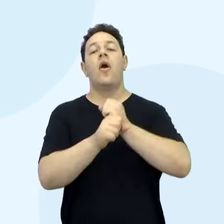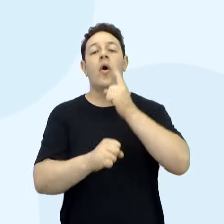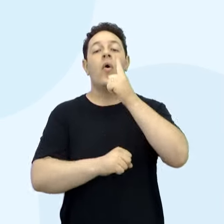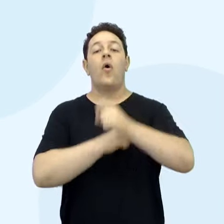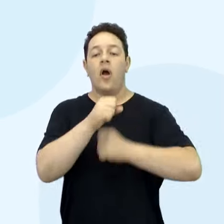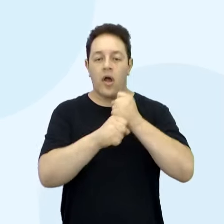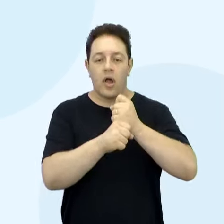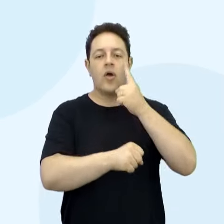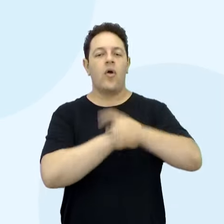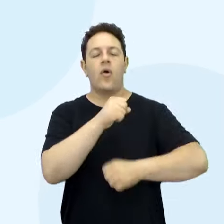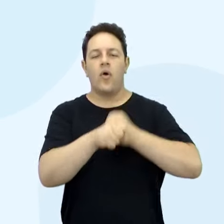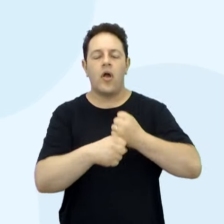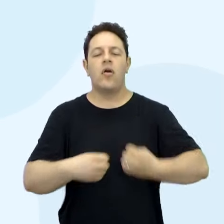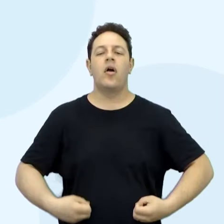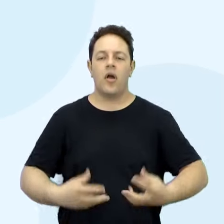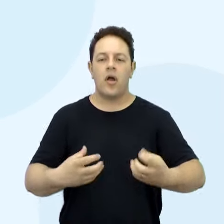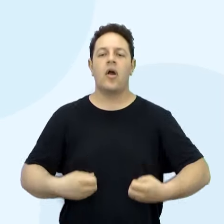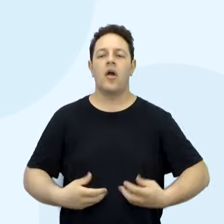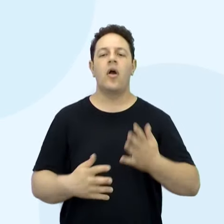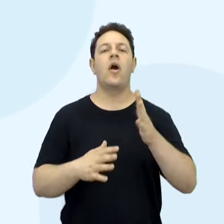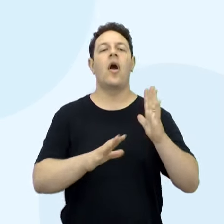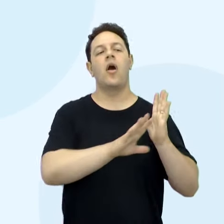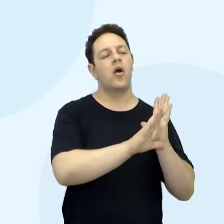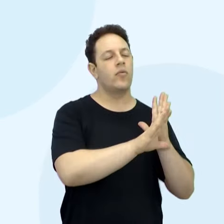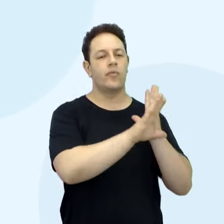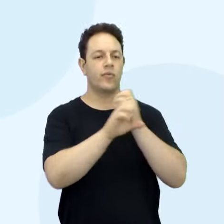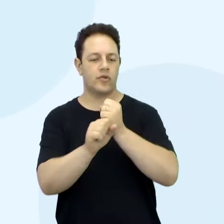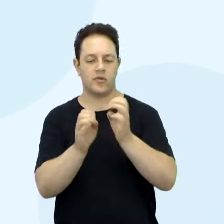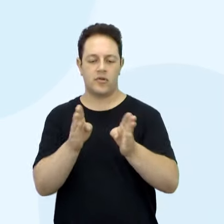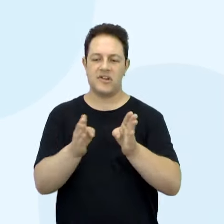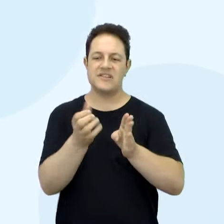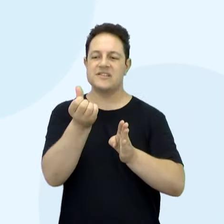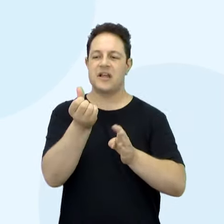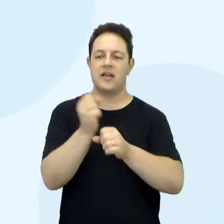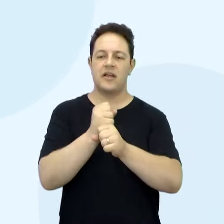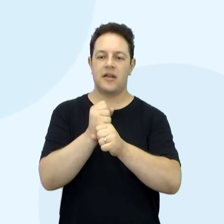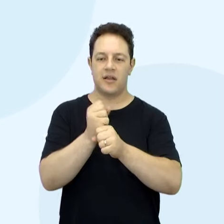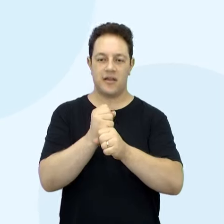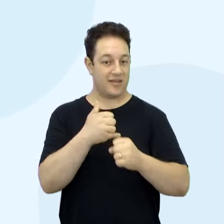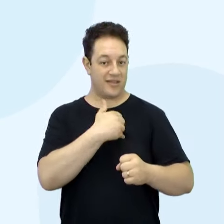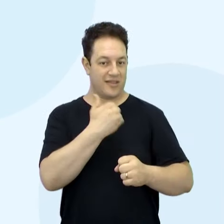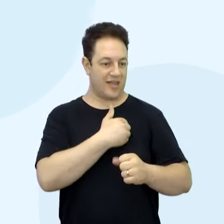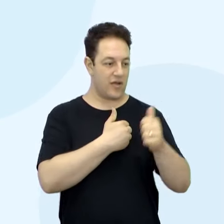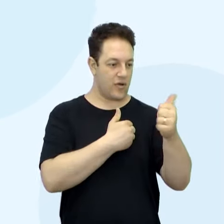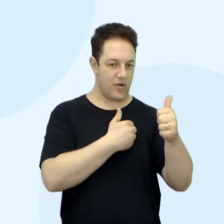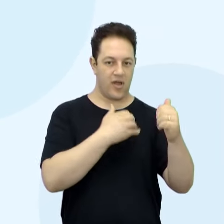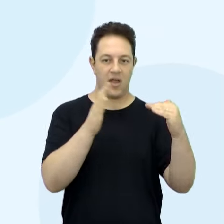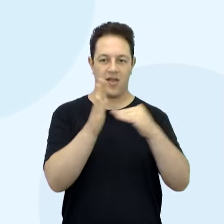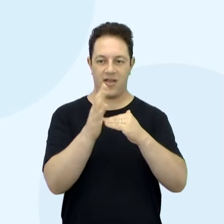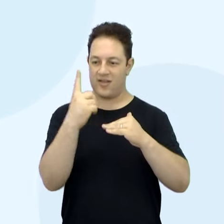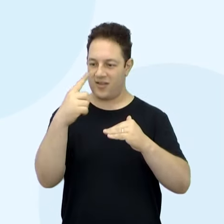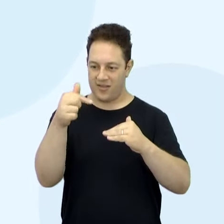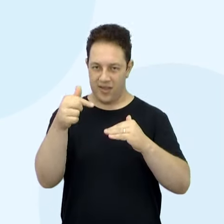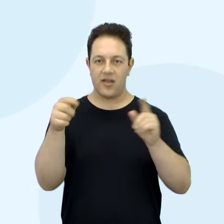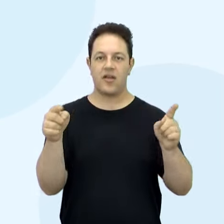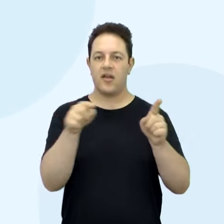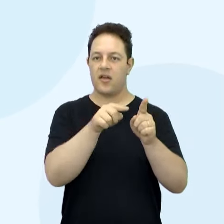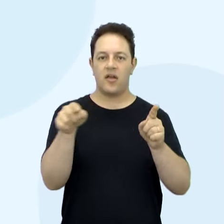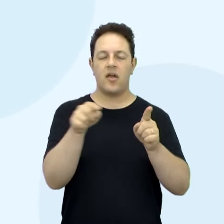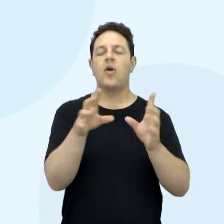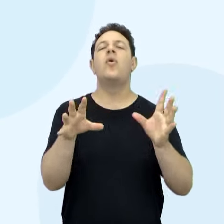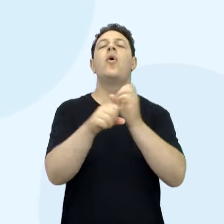vamos projetar aí nesses 6 anos aí. Dos 11 aos 17